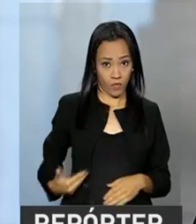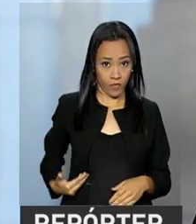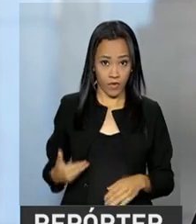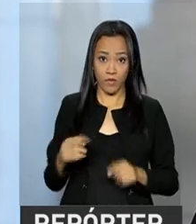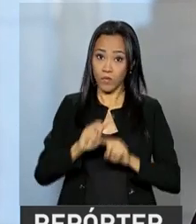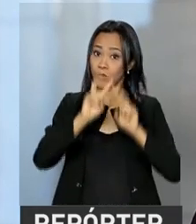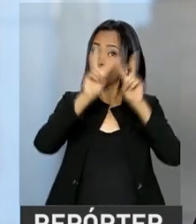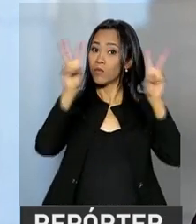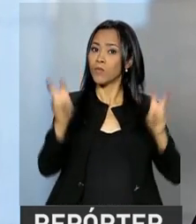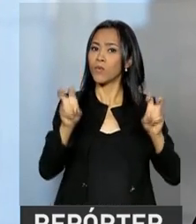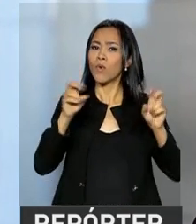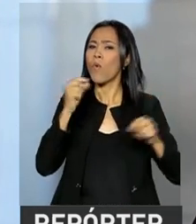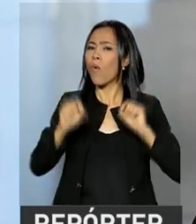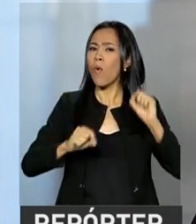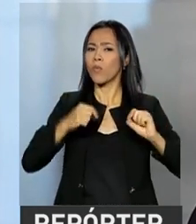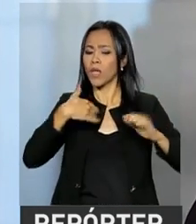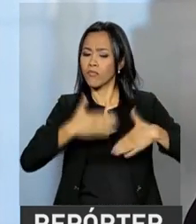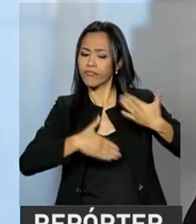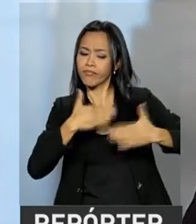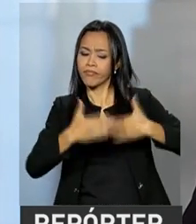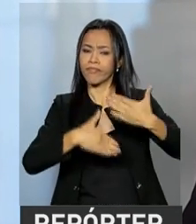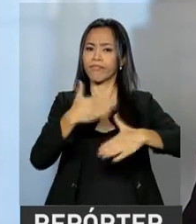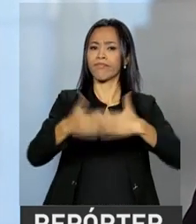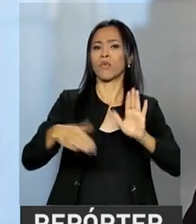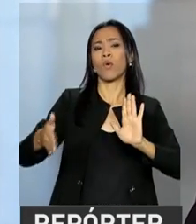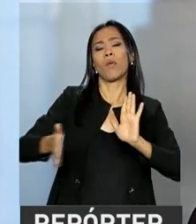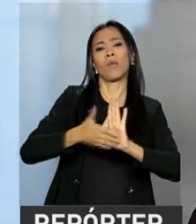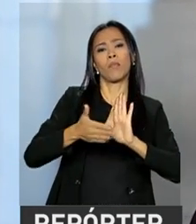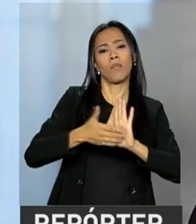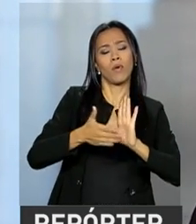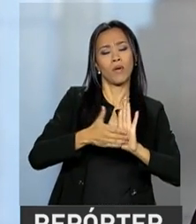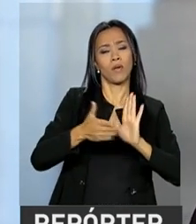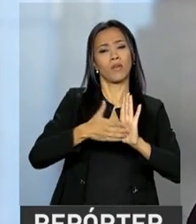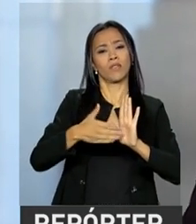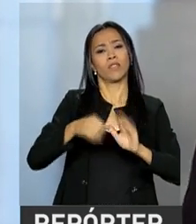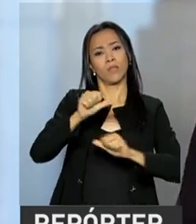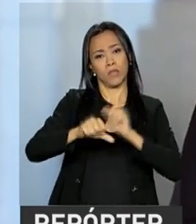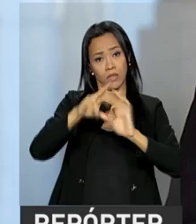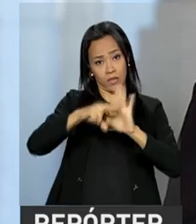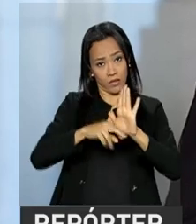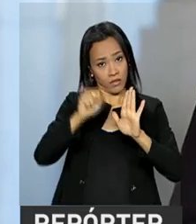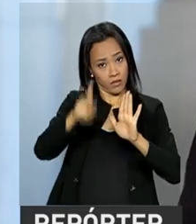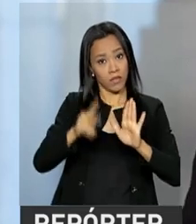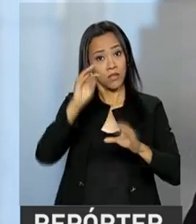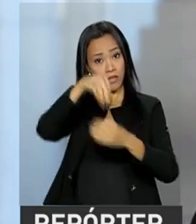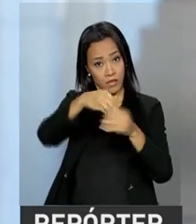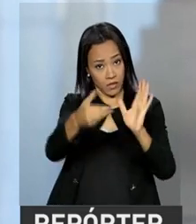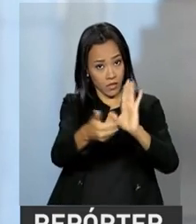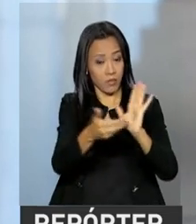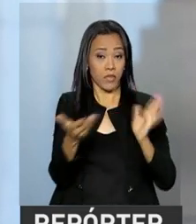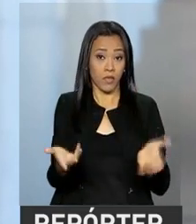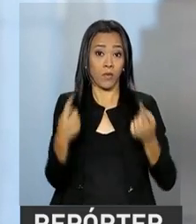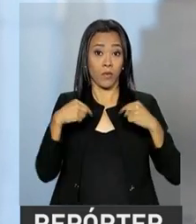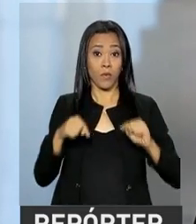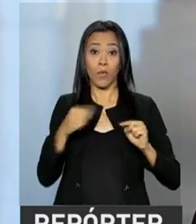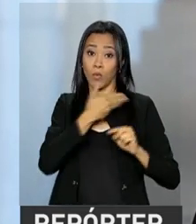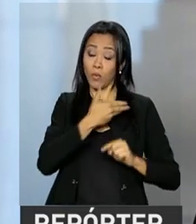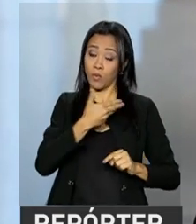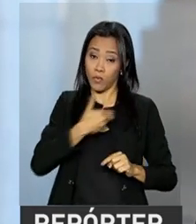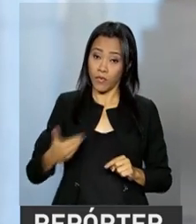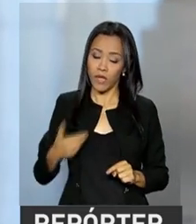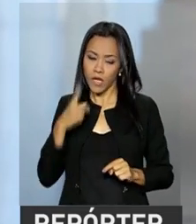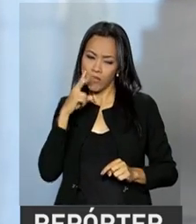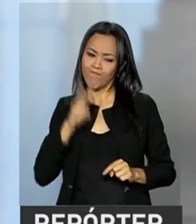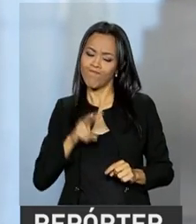à tramitação da reforma da Previdência lá na Câmara dos Deputados A análise do governo é que com as modificações